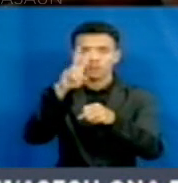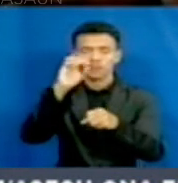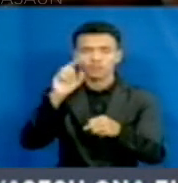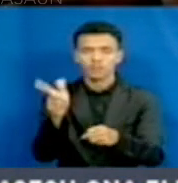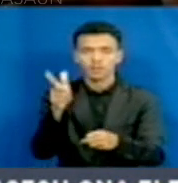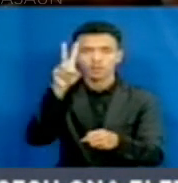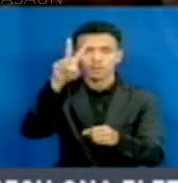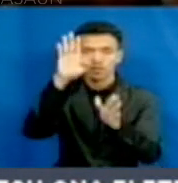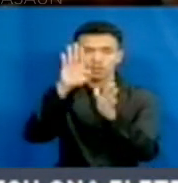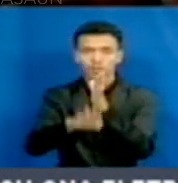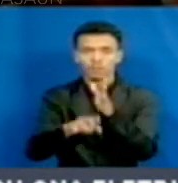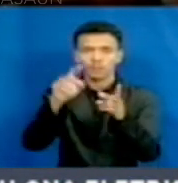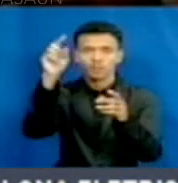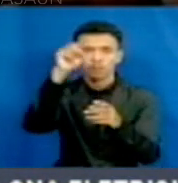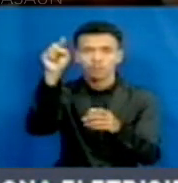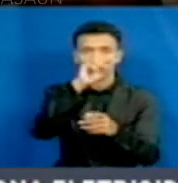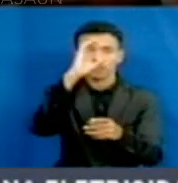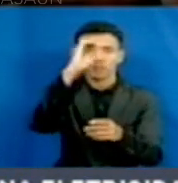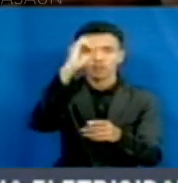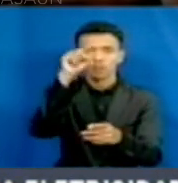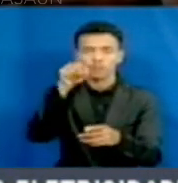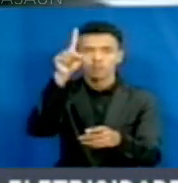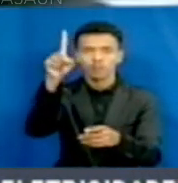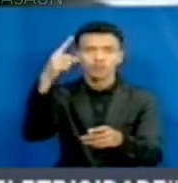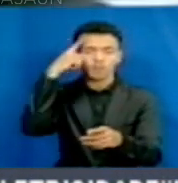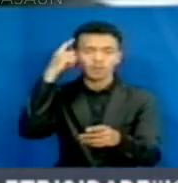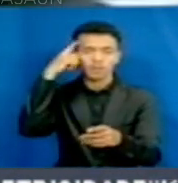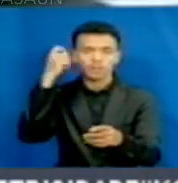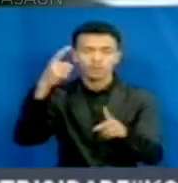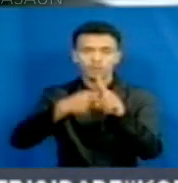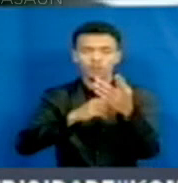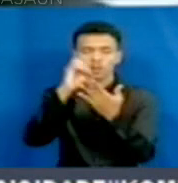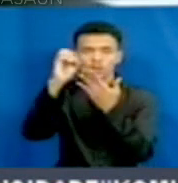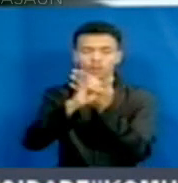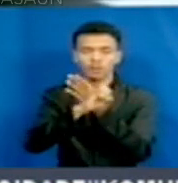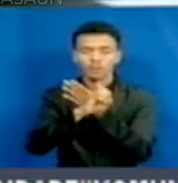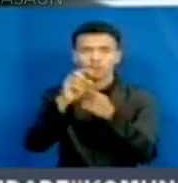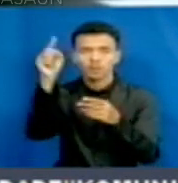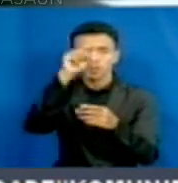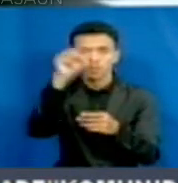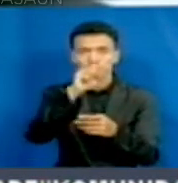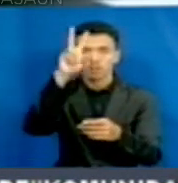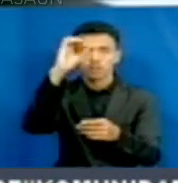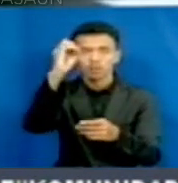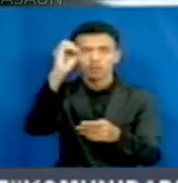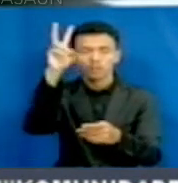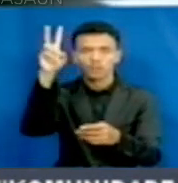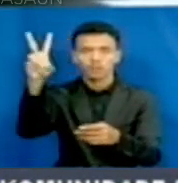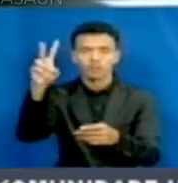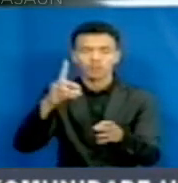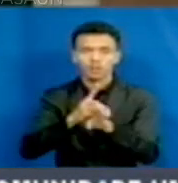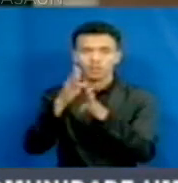Rihondua, tumba por cento 0.ida, tamba ia fulano outubro, preço consumidor por cento 0.rua.